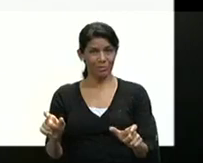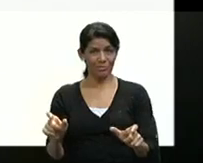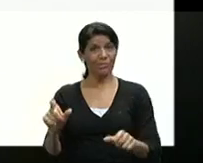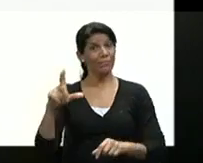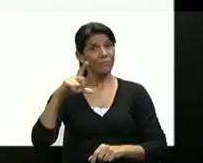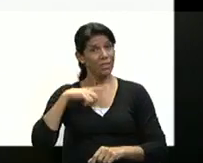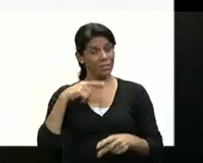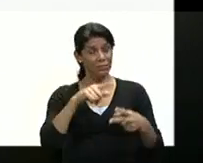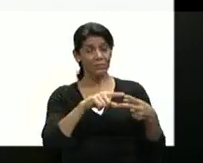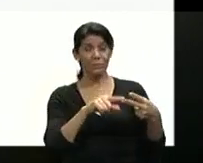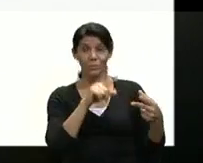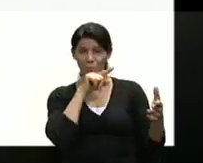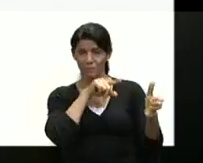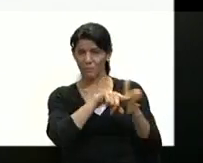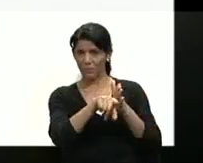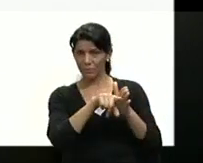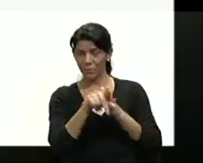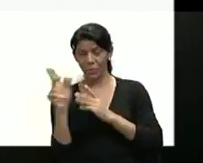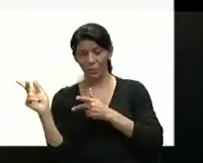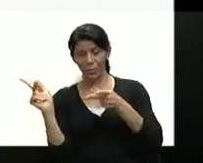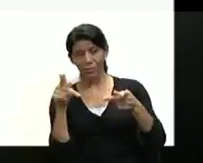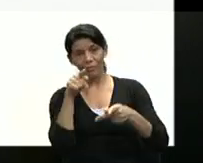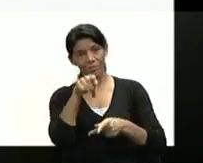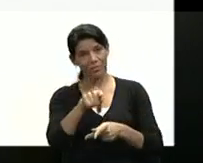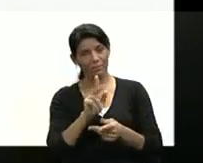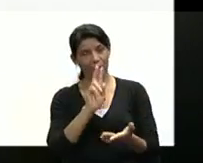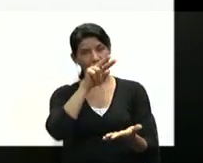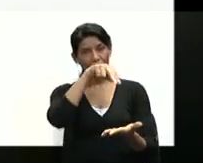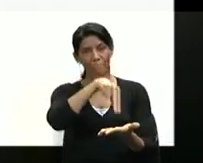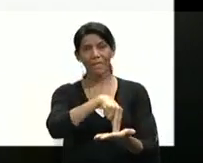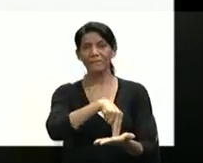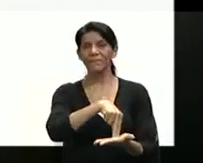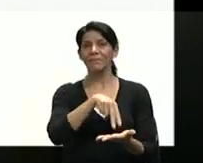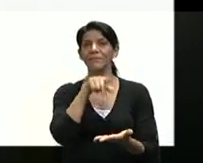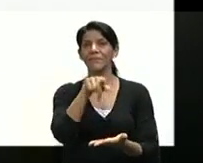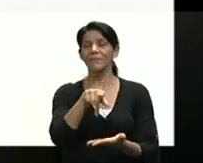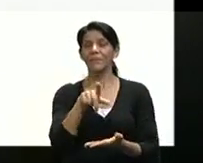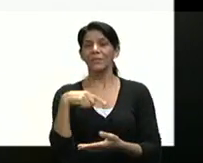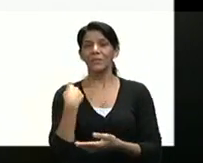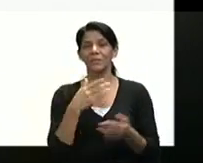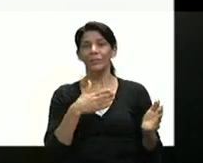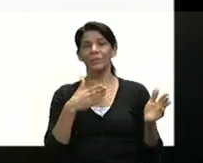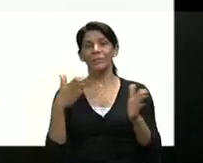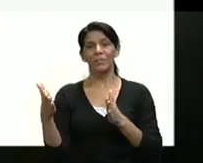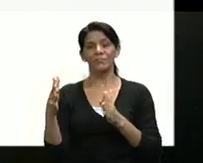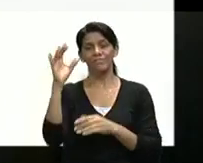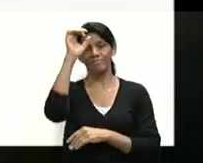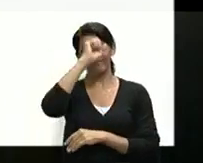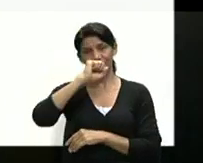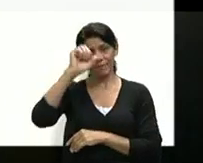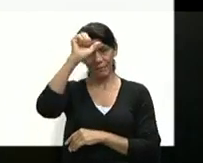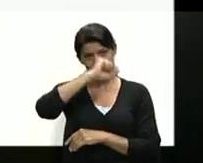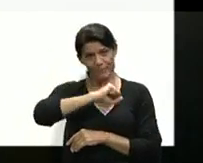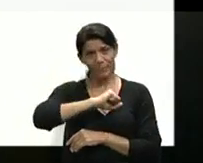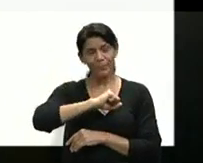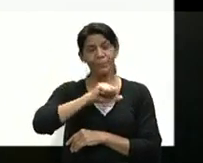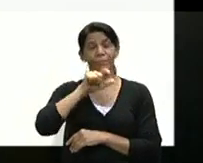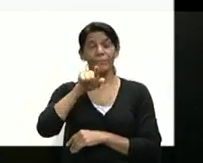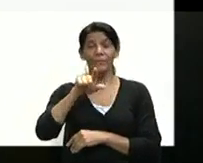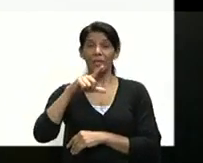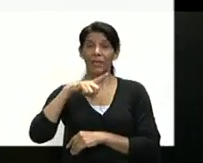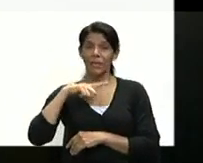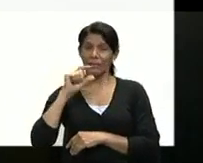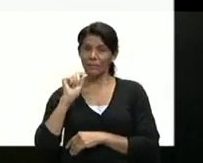dois questionamentos, convidando vocês a participarem do nosso processo de aprendizado, né? E aí